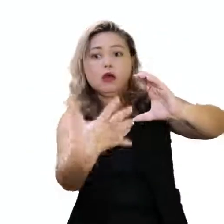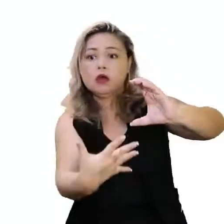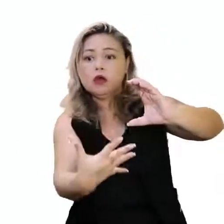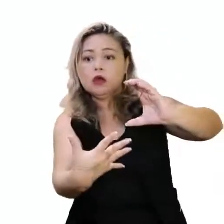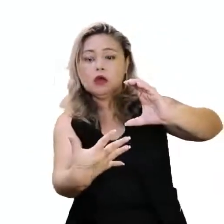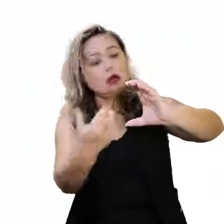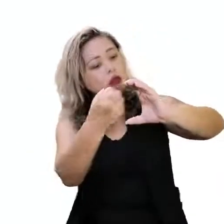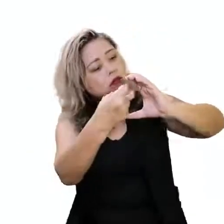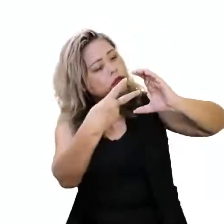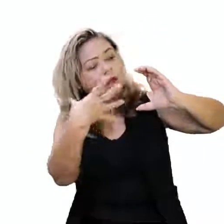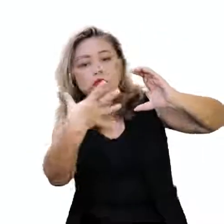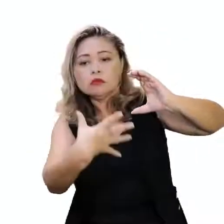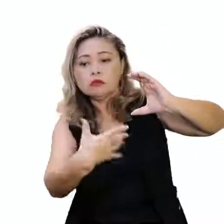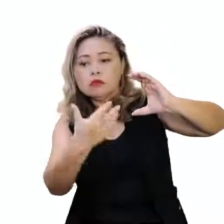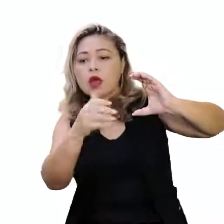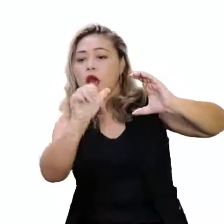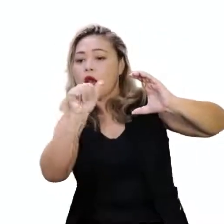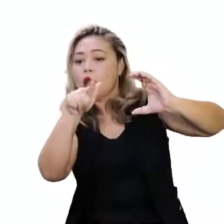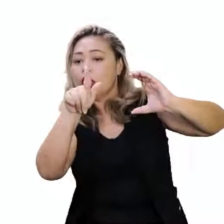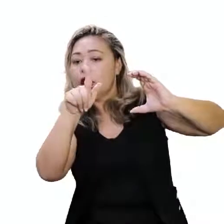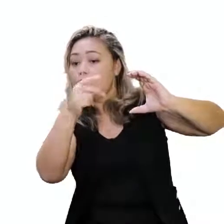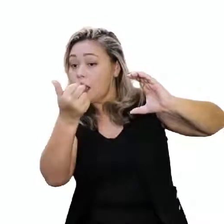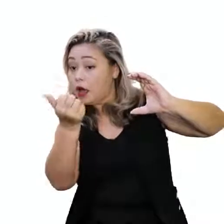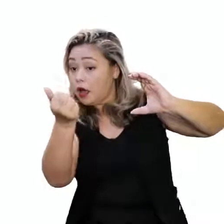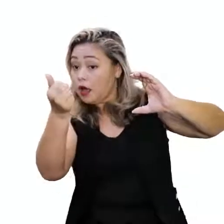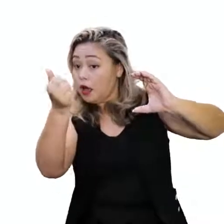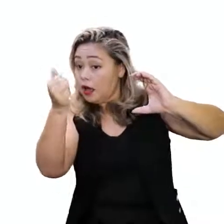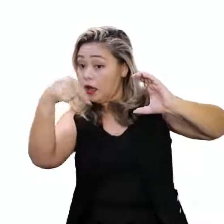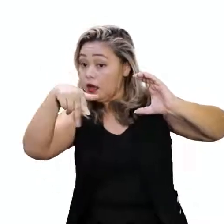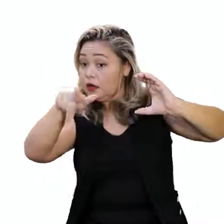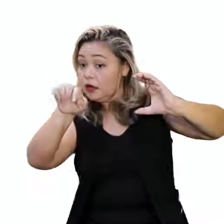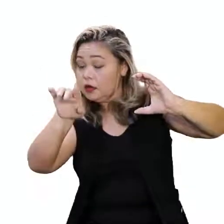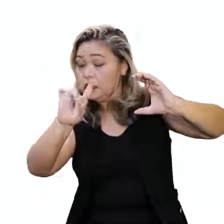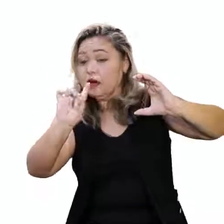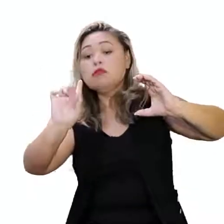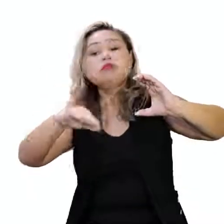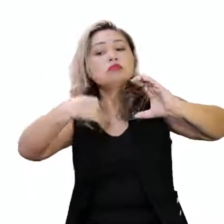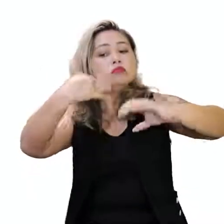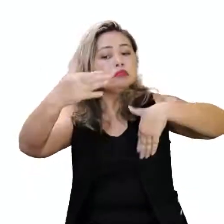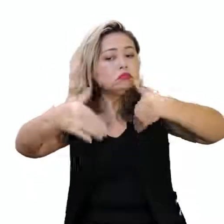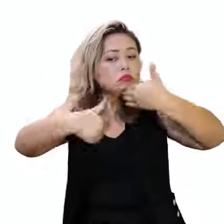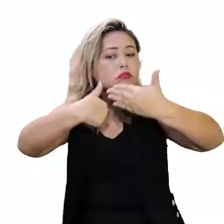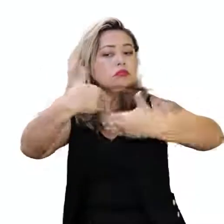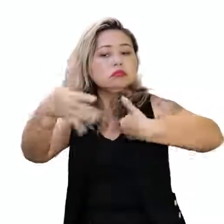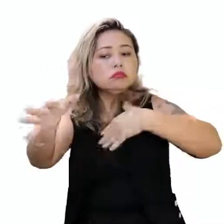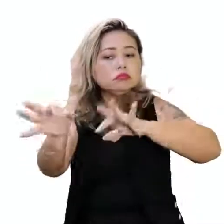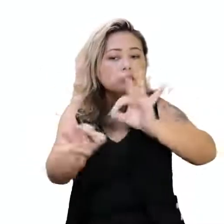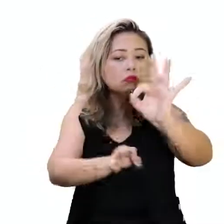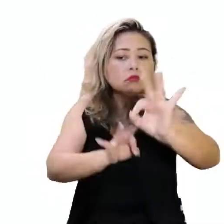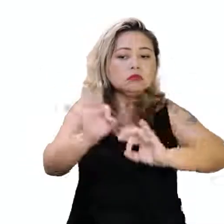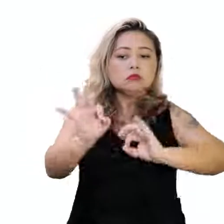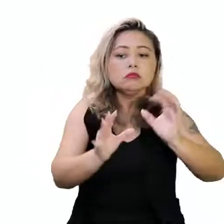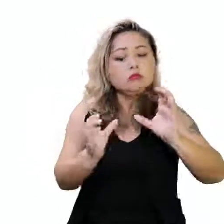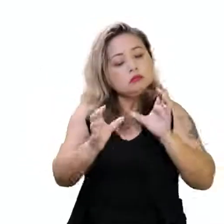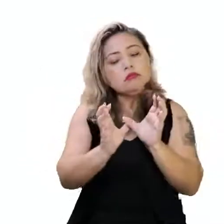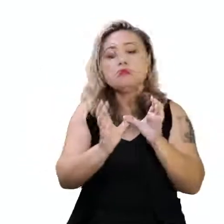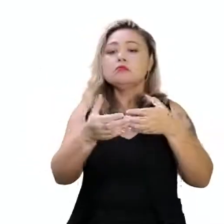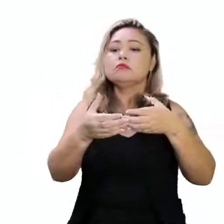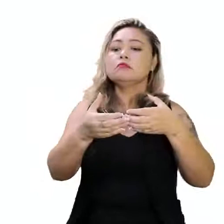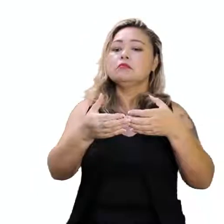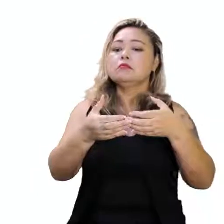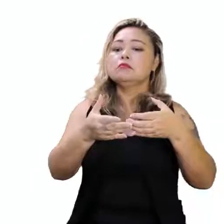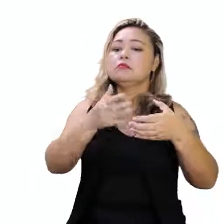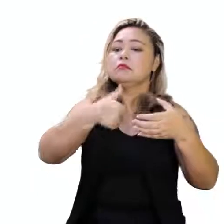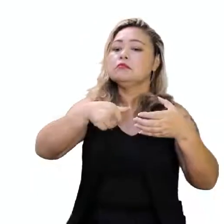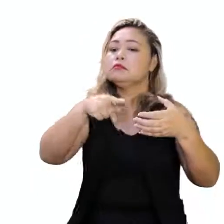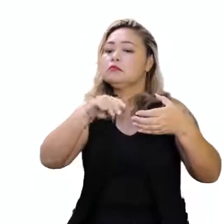gente identifica como anagênese, e aí você vai ter o processo contínuo para formar essa espécie, o